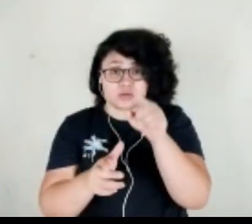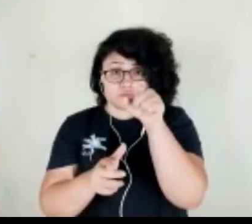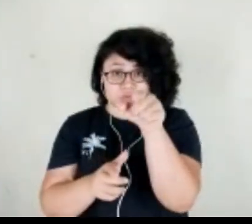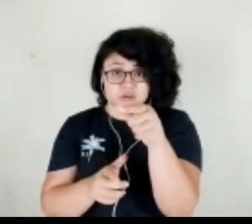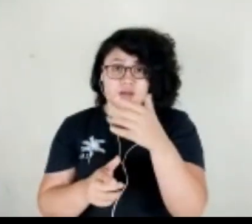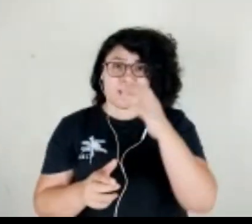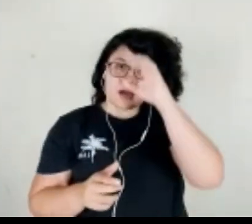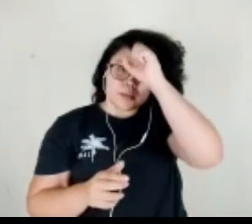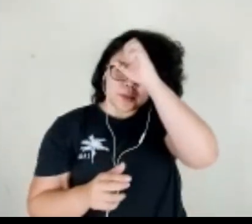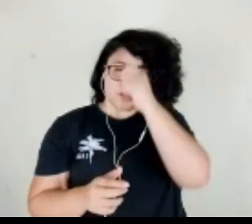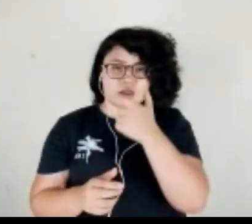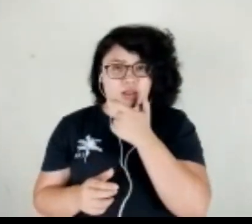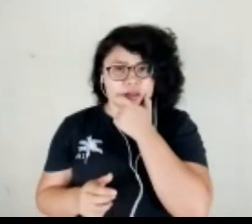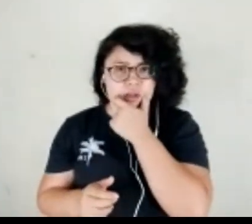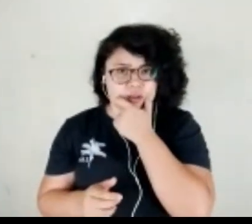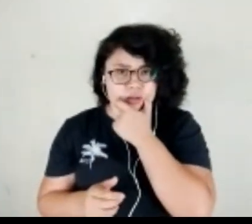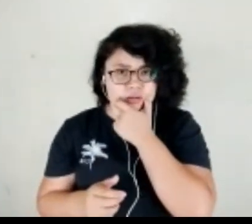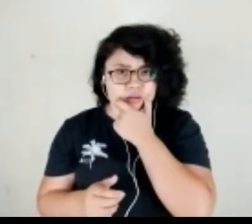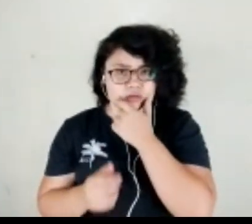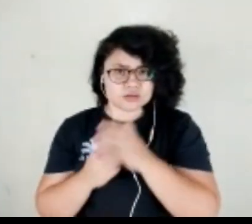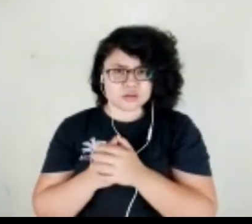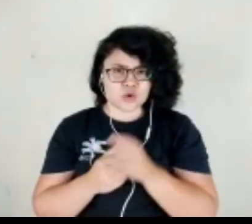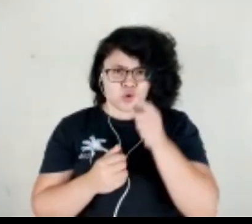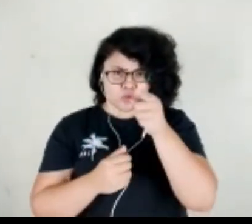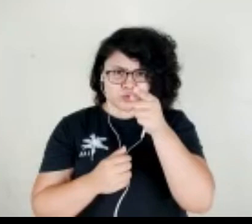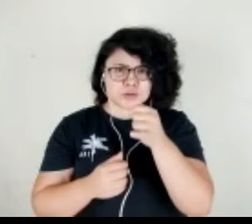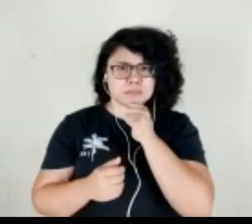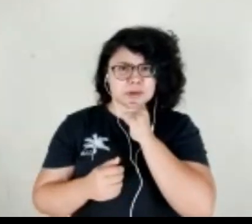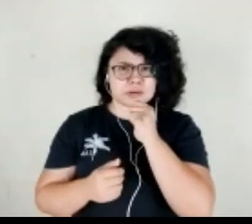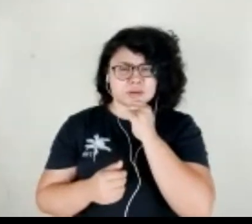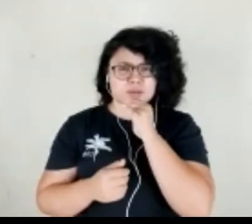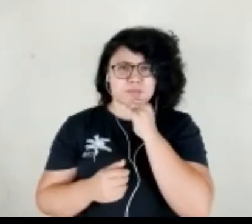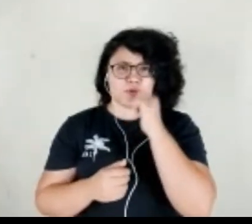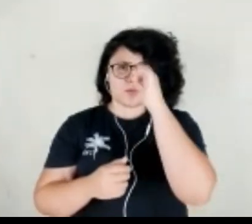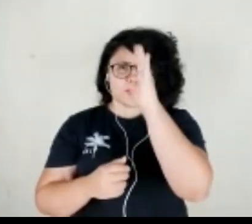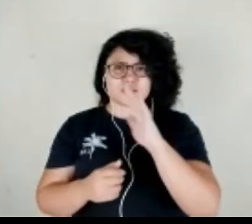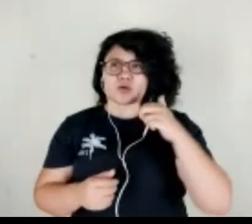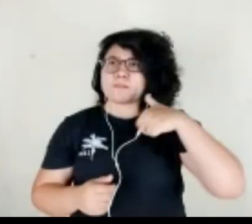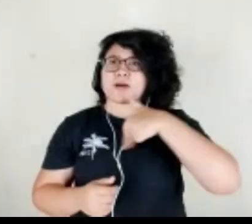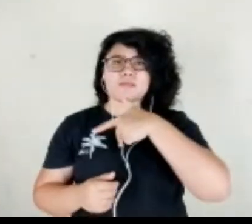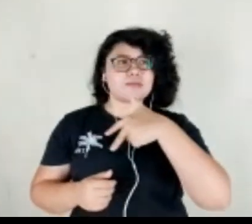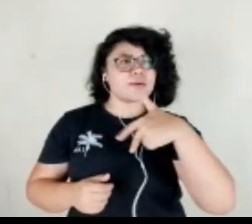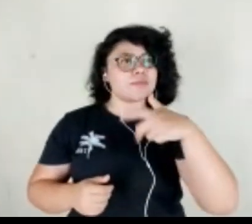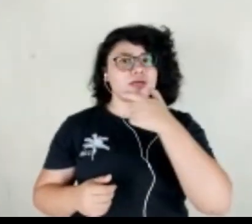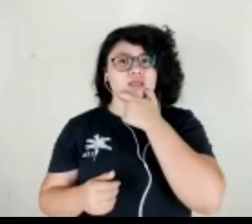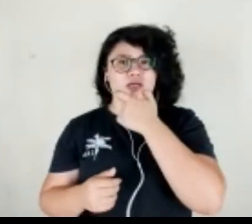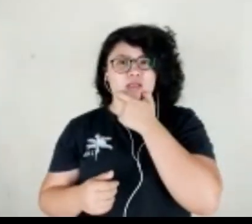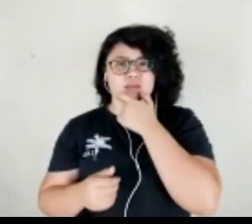Da mesma forma que você aprende inglês, você não vai sair por aí falando